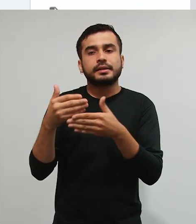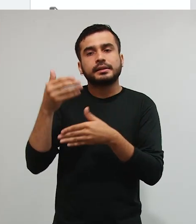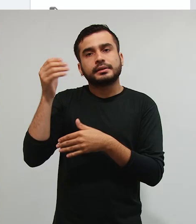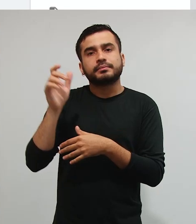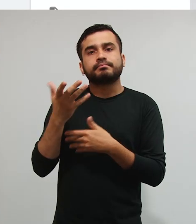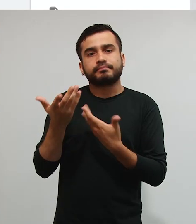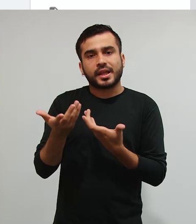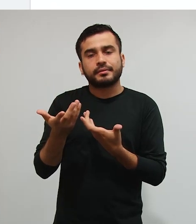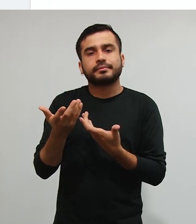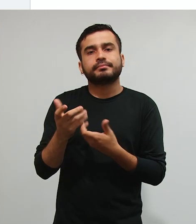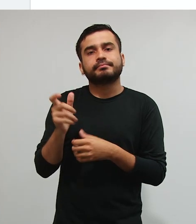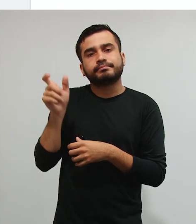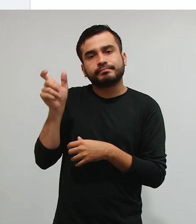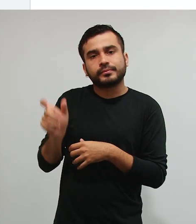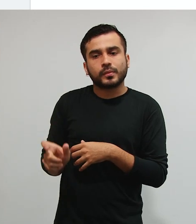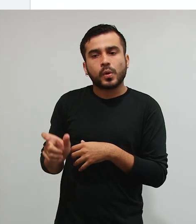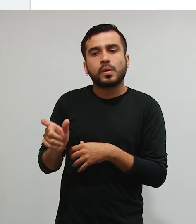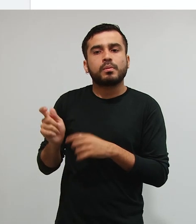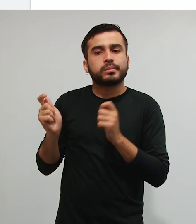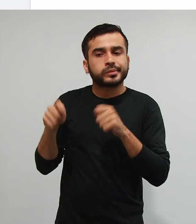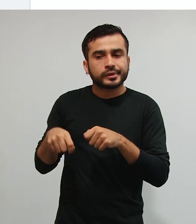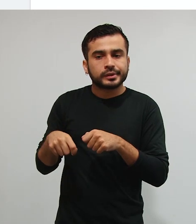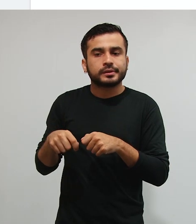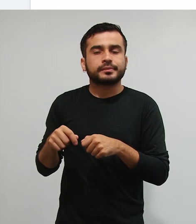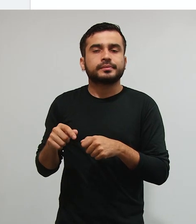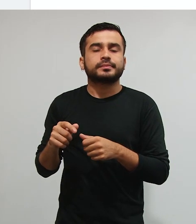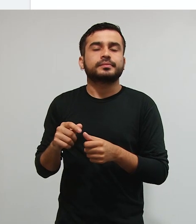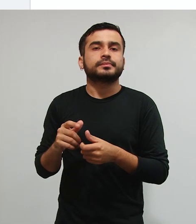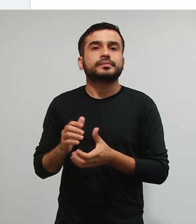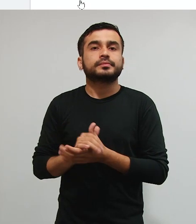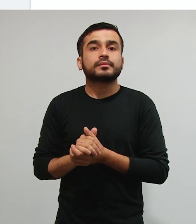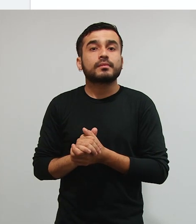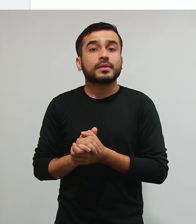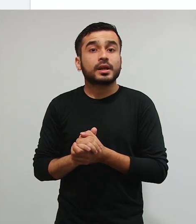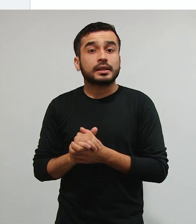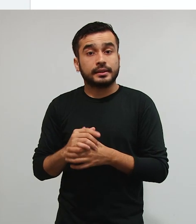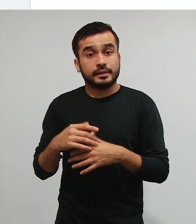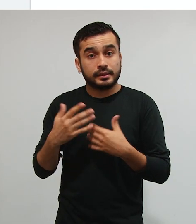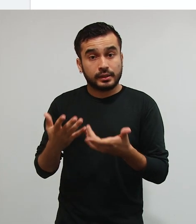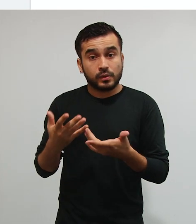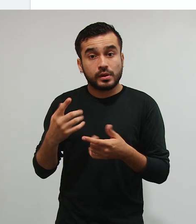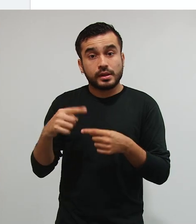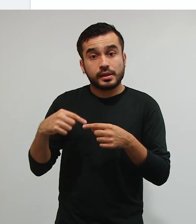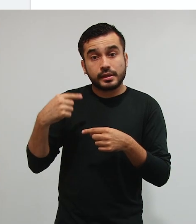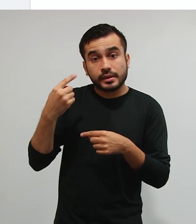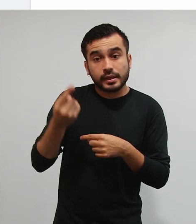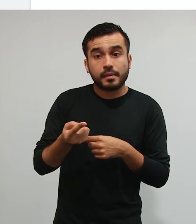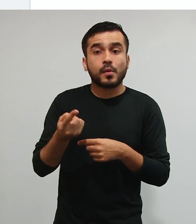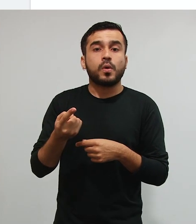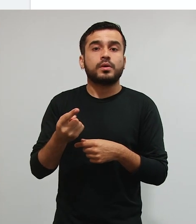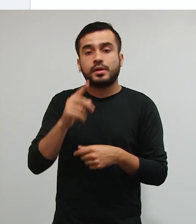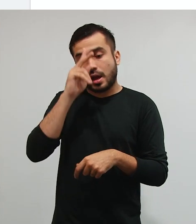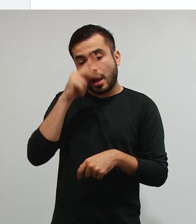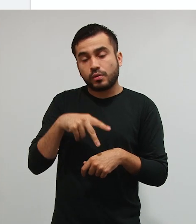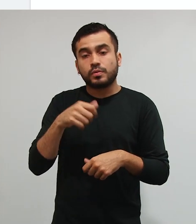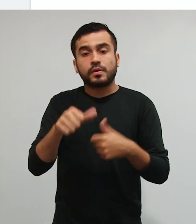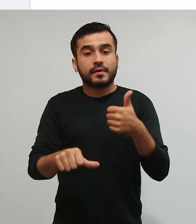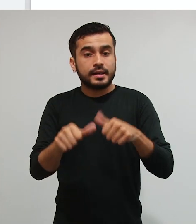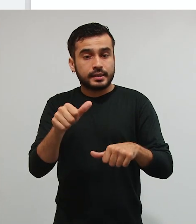lateral esquerda, a lateral direita, perdão. Então, depois da seção da autoavaliação, eu